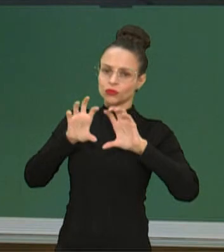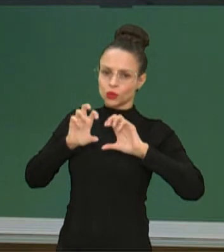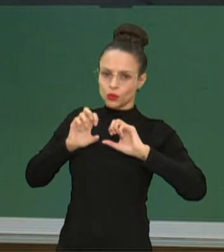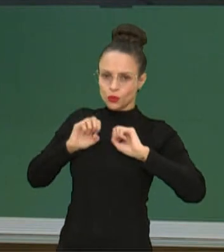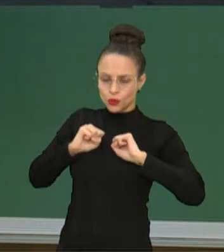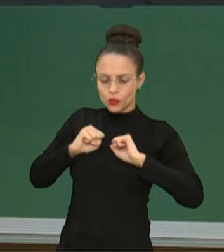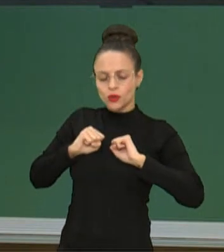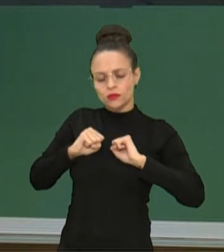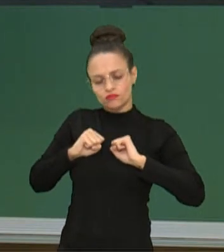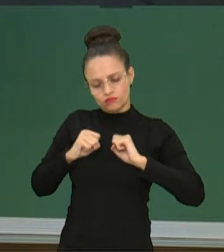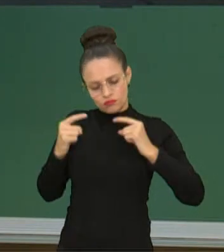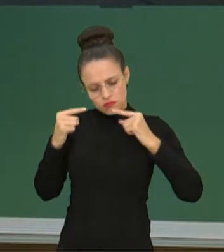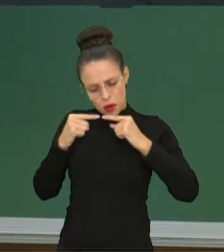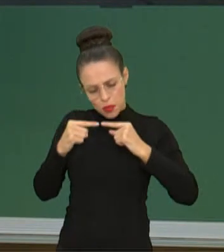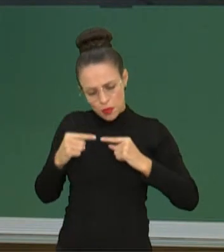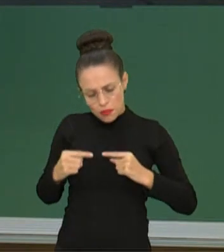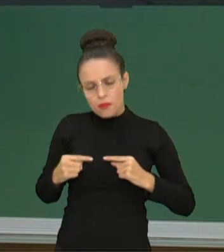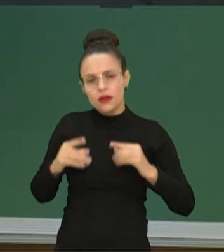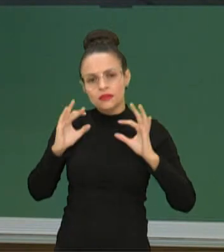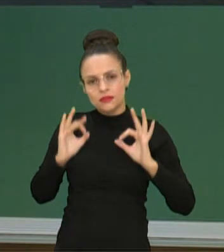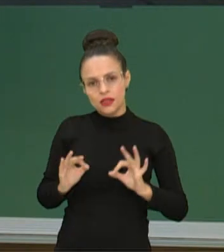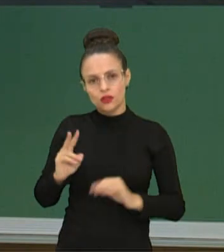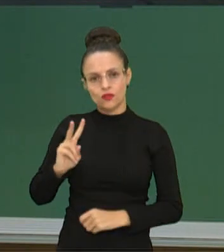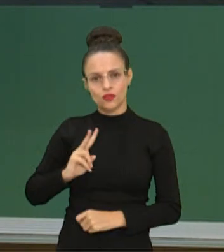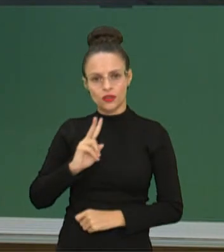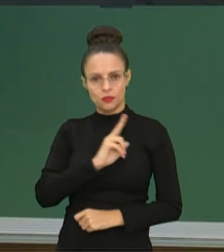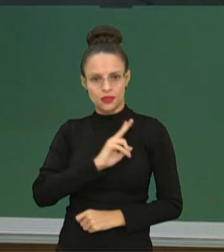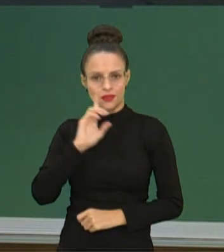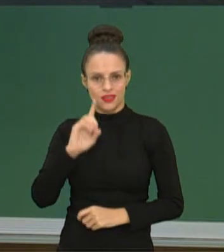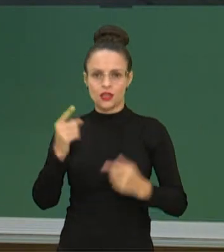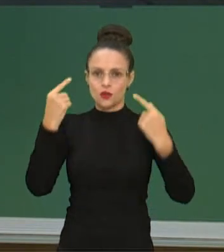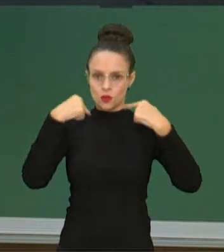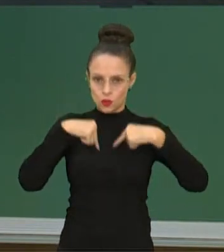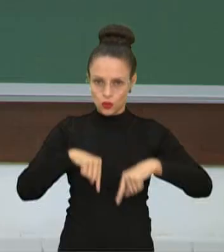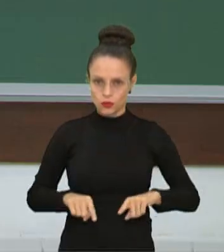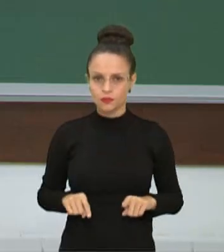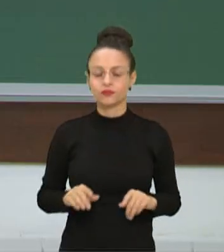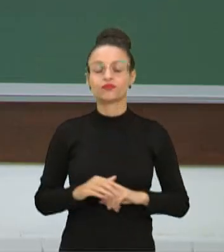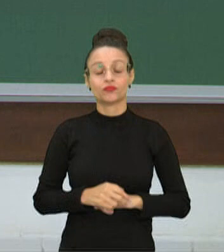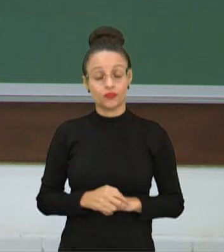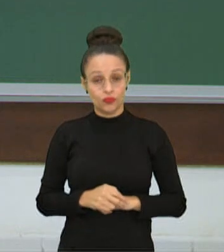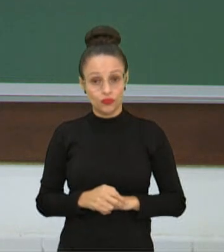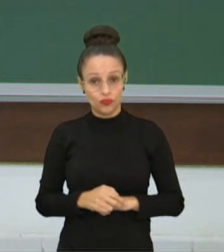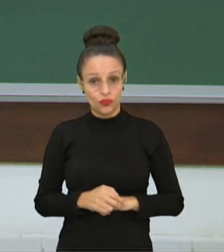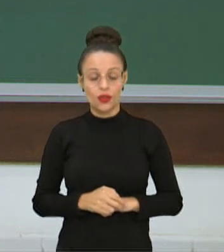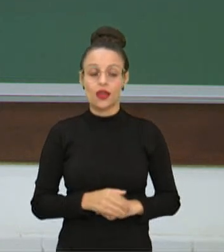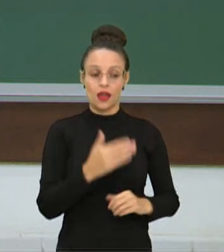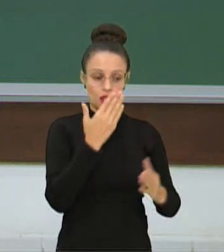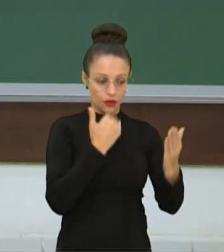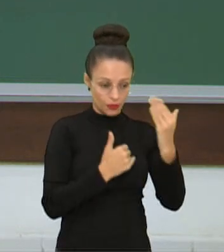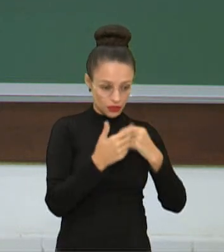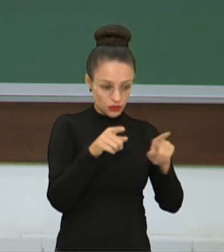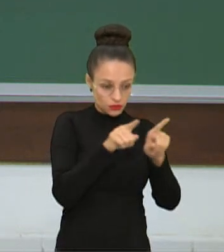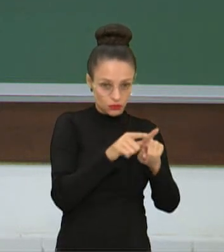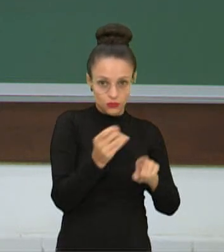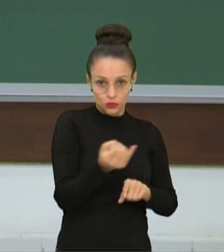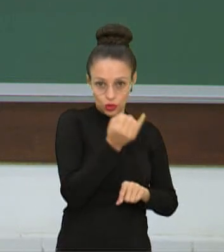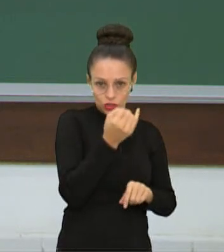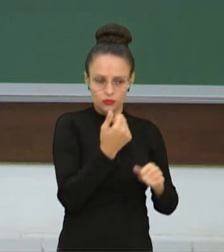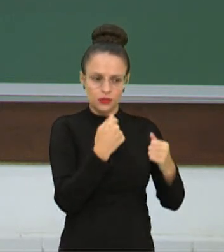quantidades adequadas de vitamina D no nosso organismo, tá? Então, lembrando aqui, além da alimentação, que precisa